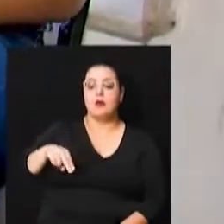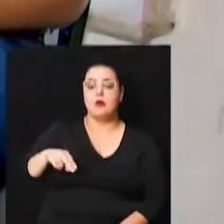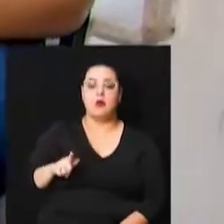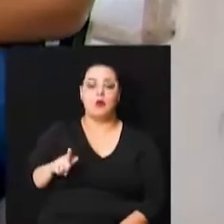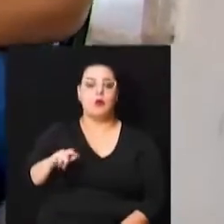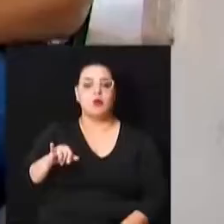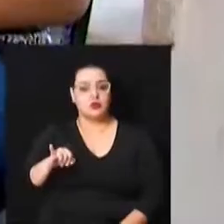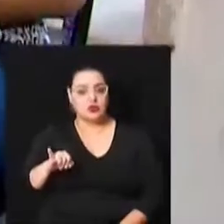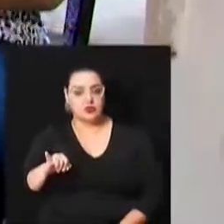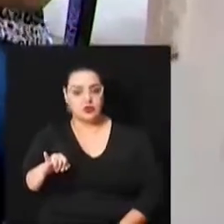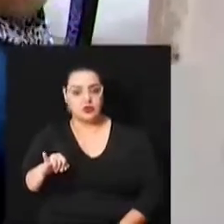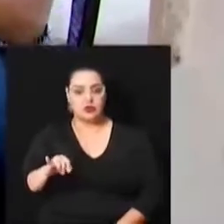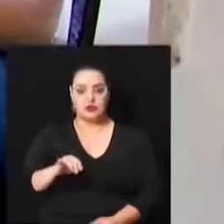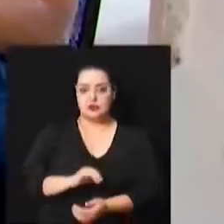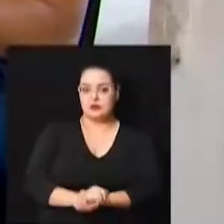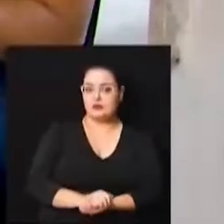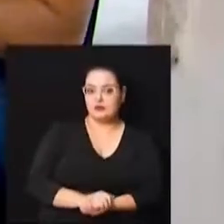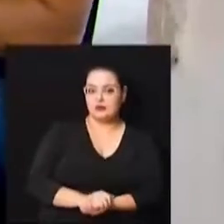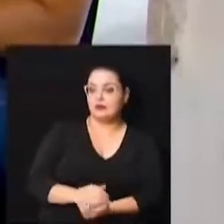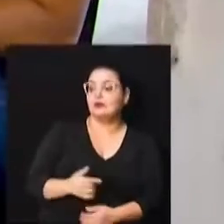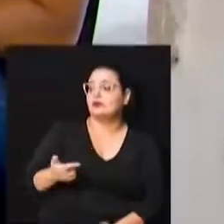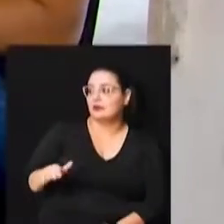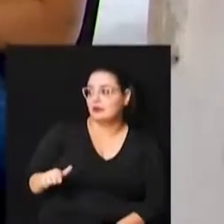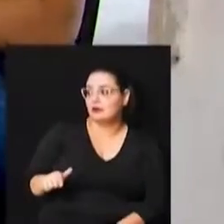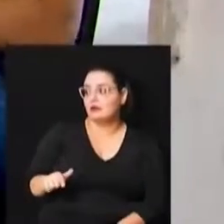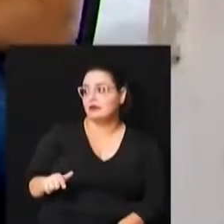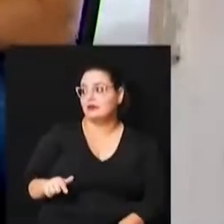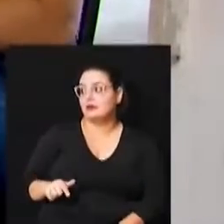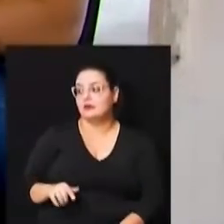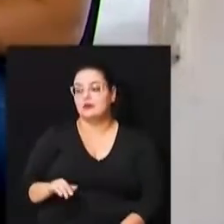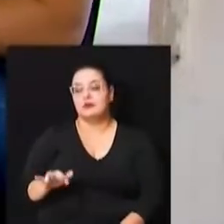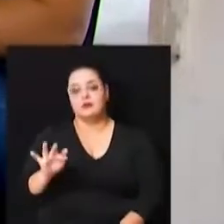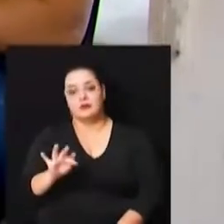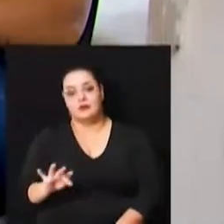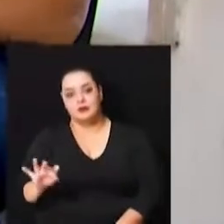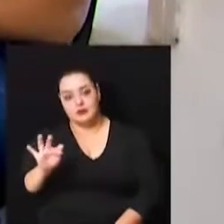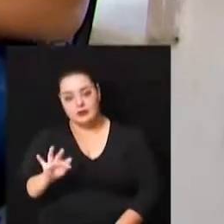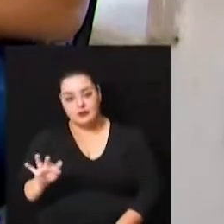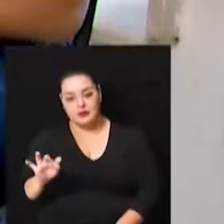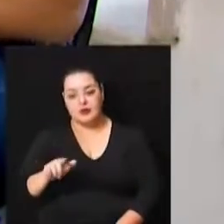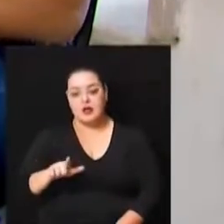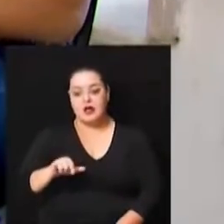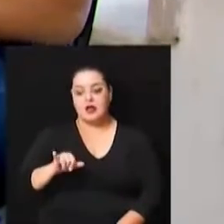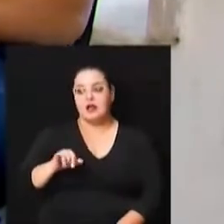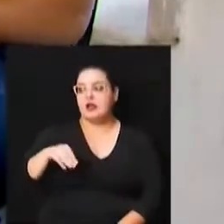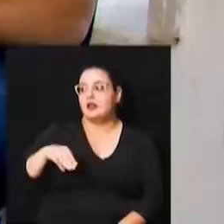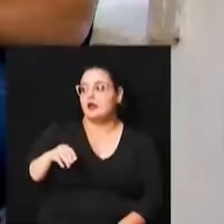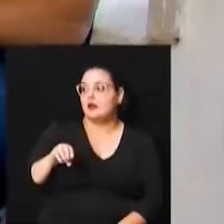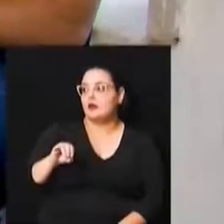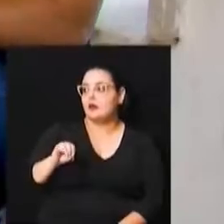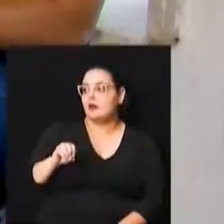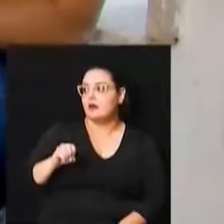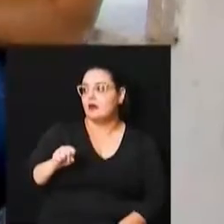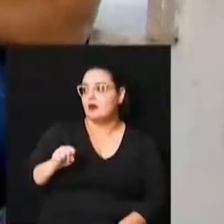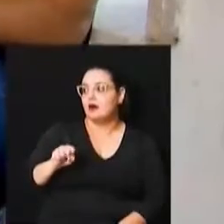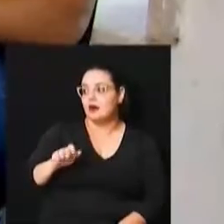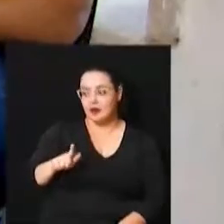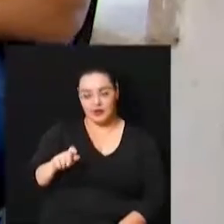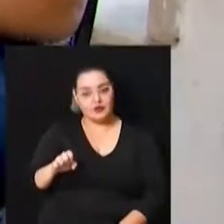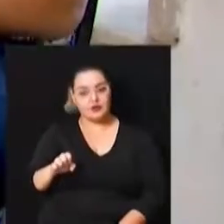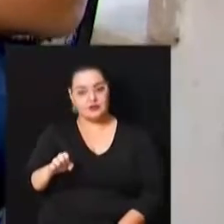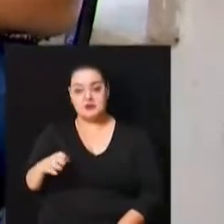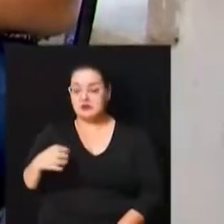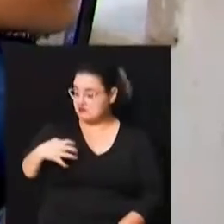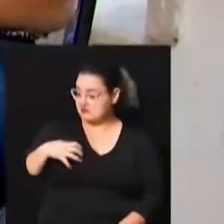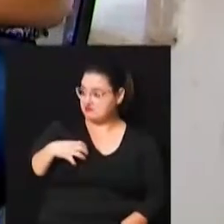isso? Meu Deus do céu, repita! É chamada de Université de Limoges. Ô, Mingão, já tá até com sotaque de